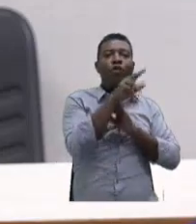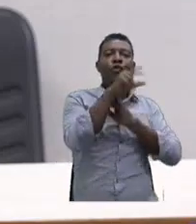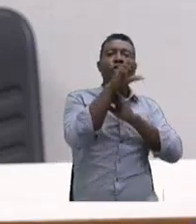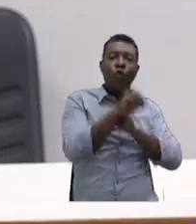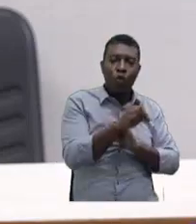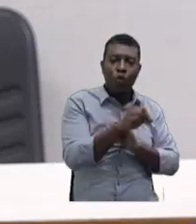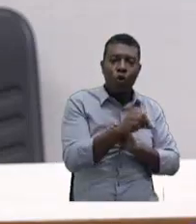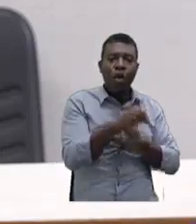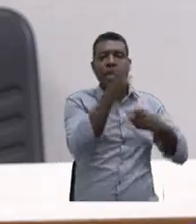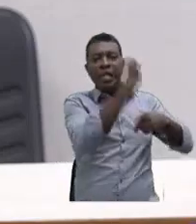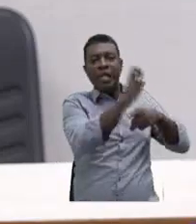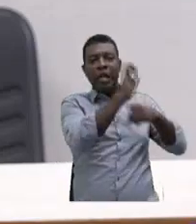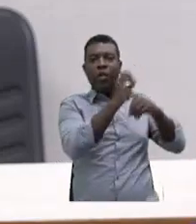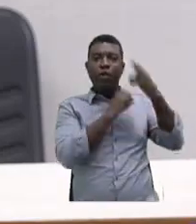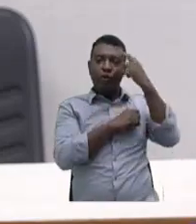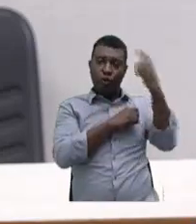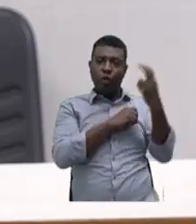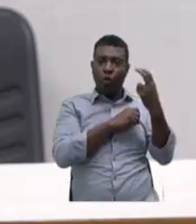fazer com que